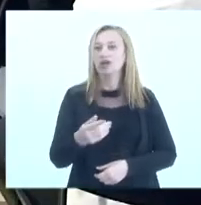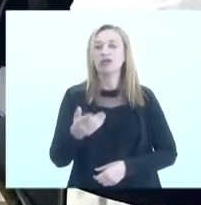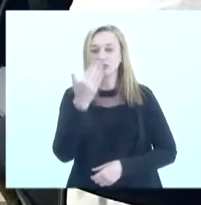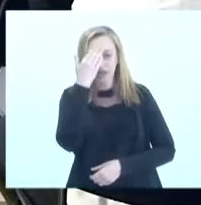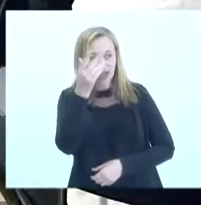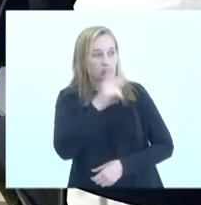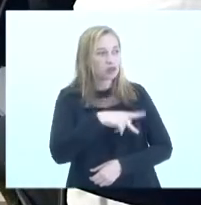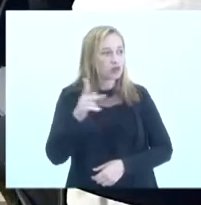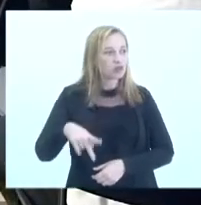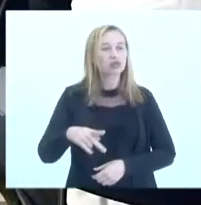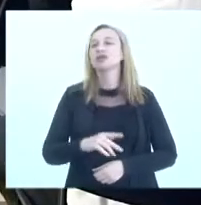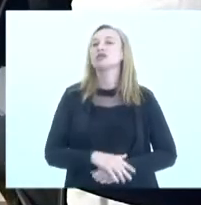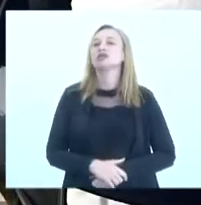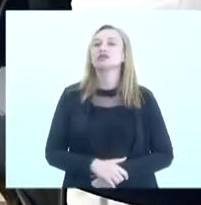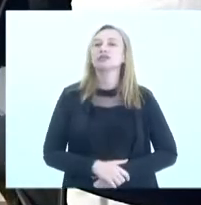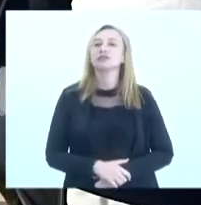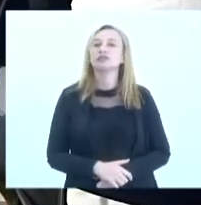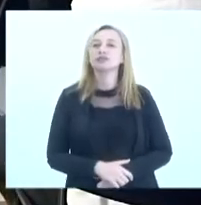professor.